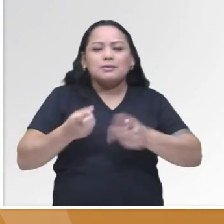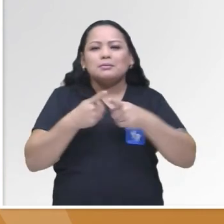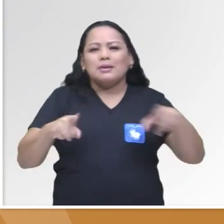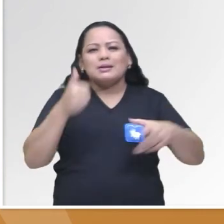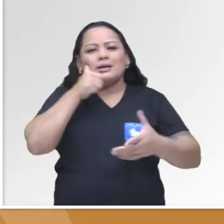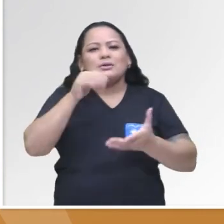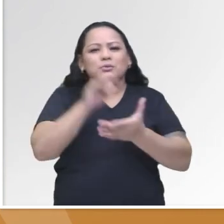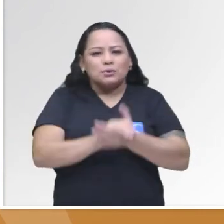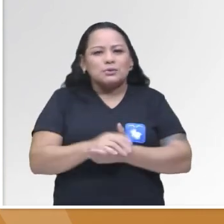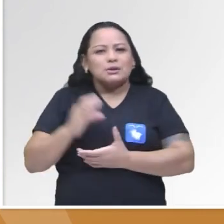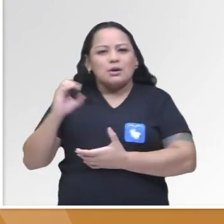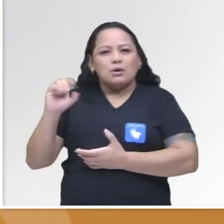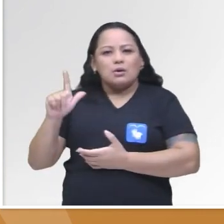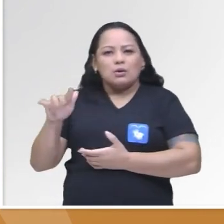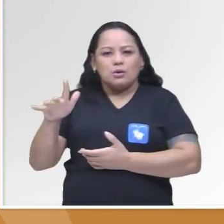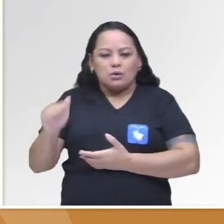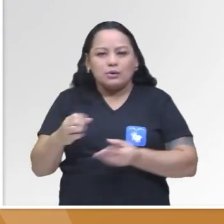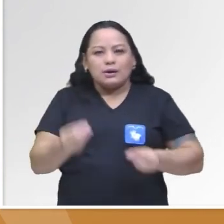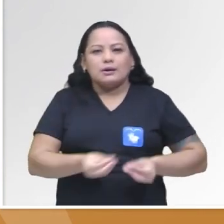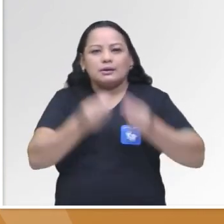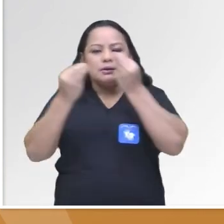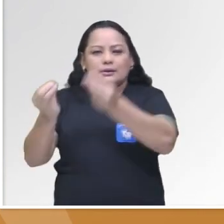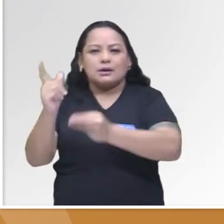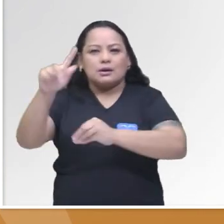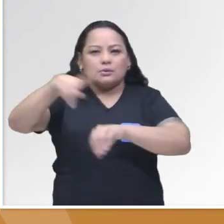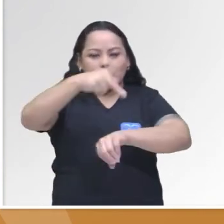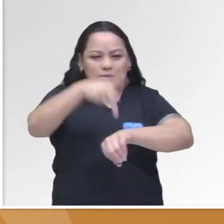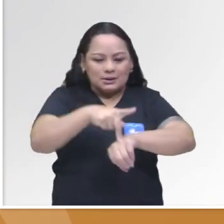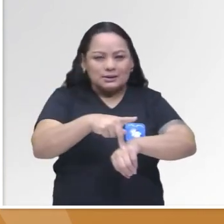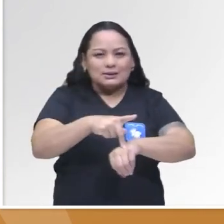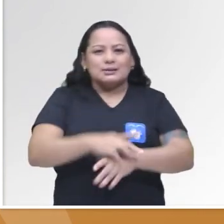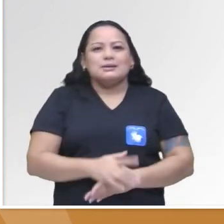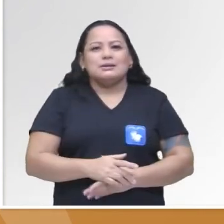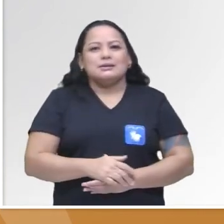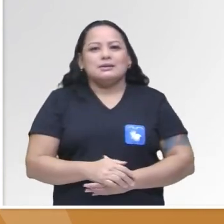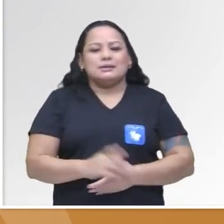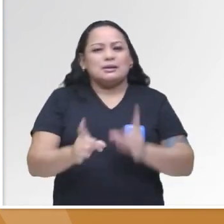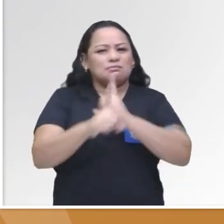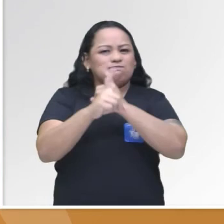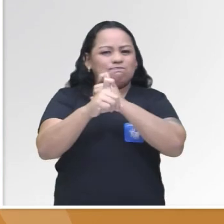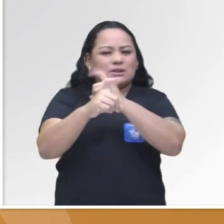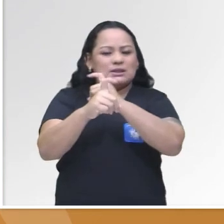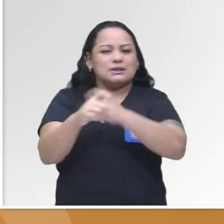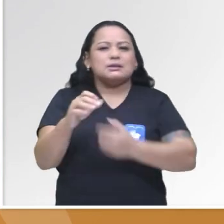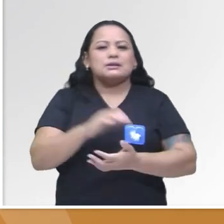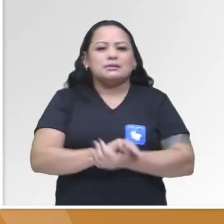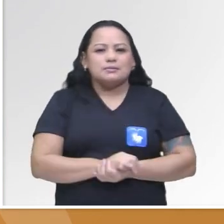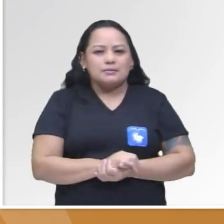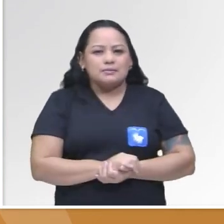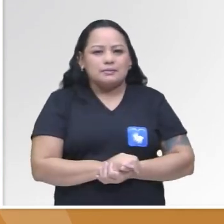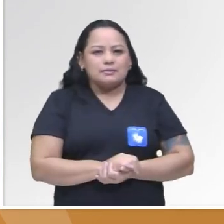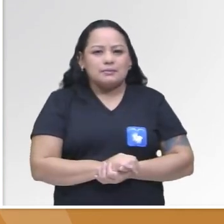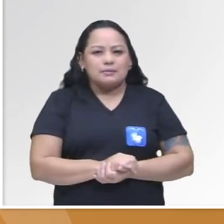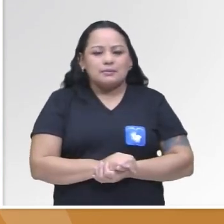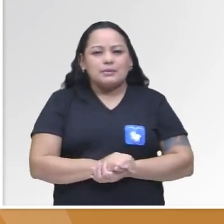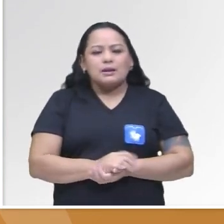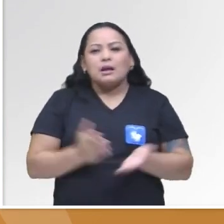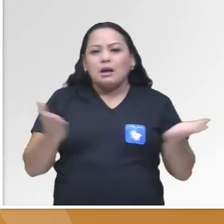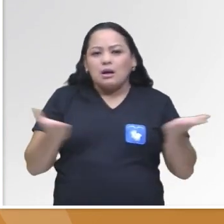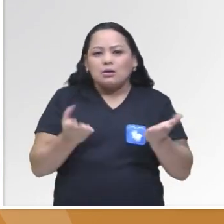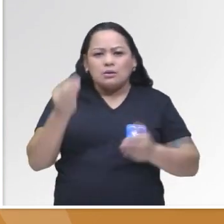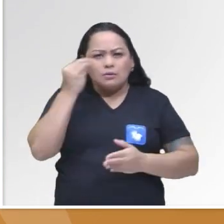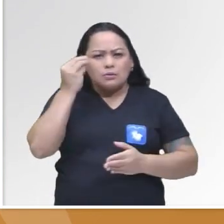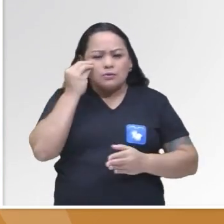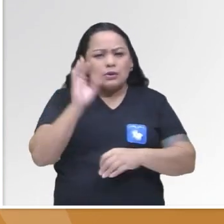Olga Benário foi entregue aos nazistas. E rapidamente a gente vai ver uma parte do filme, na verdade, o trailer do